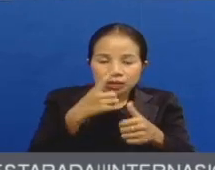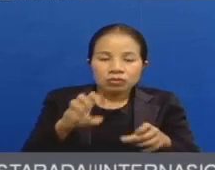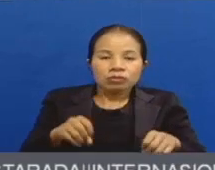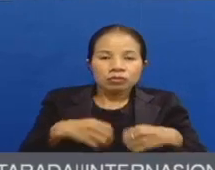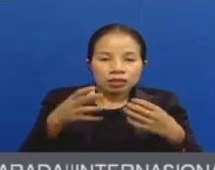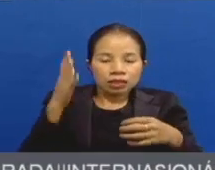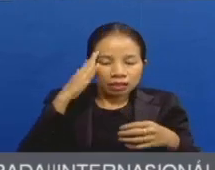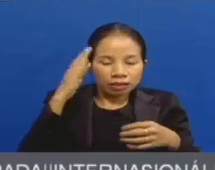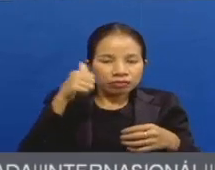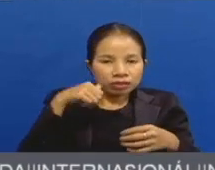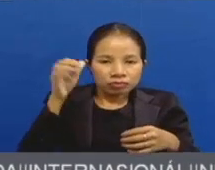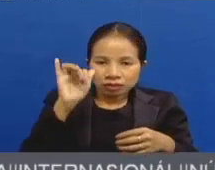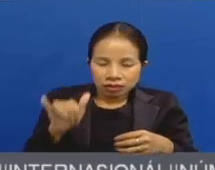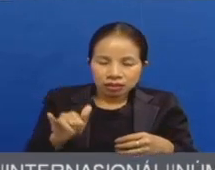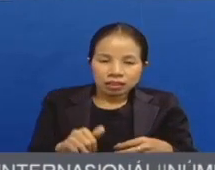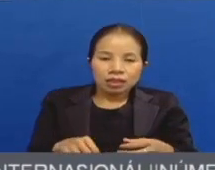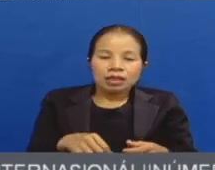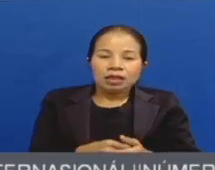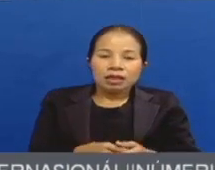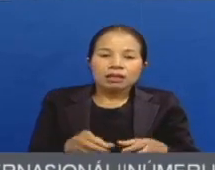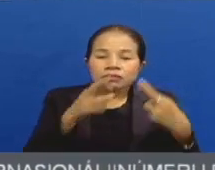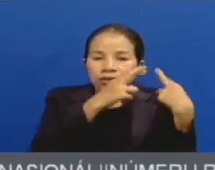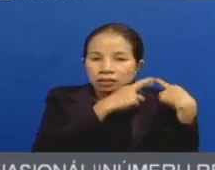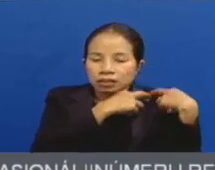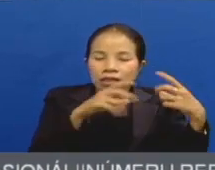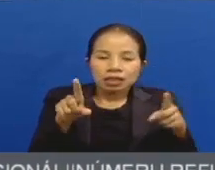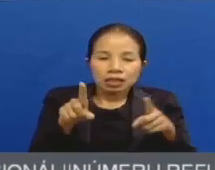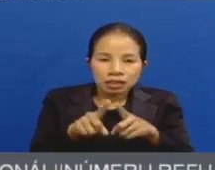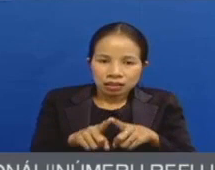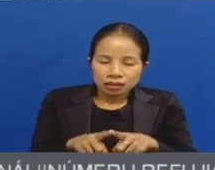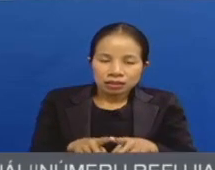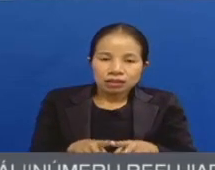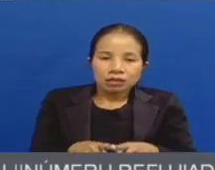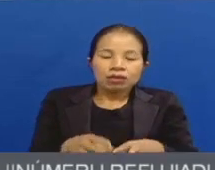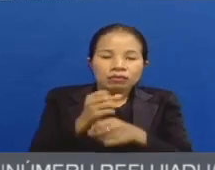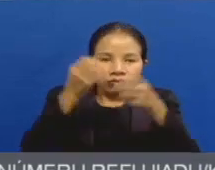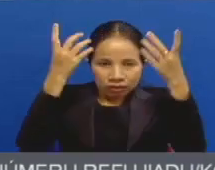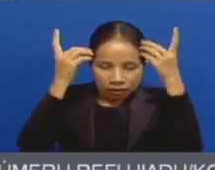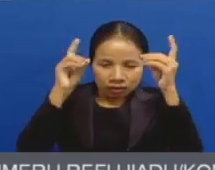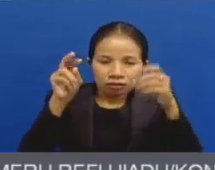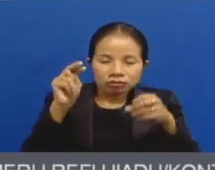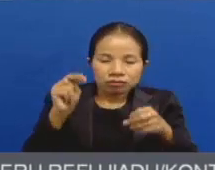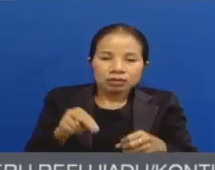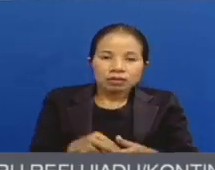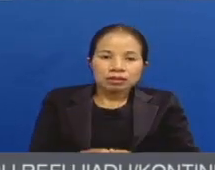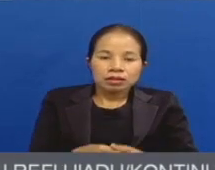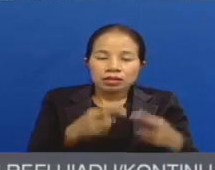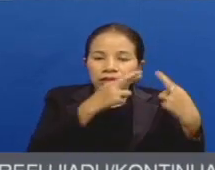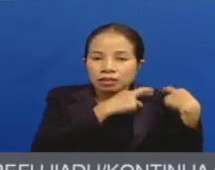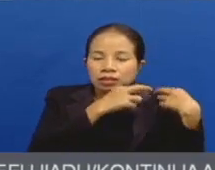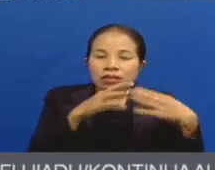ma considera feto sira atu toma posição savi sira liliu posição foti decisão ninia posição